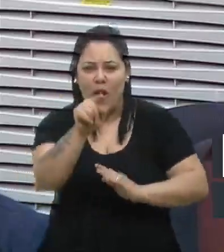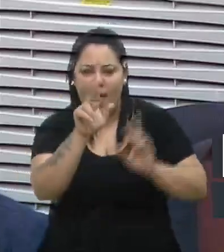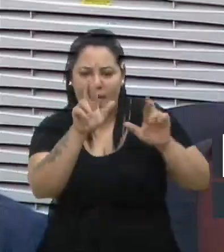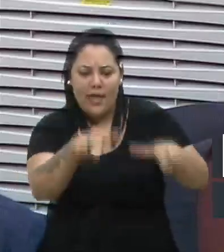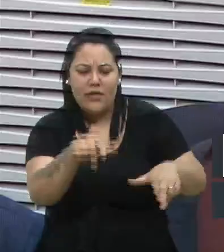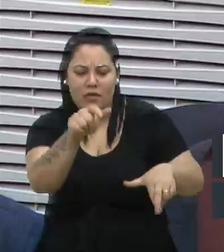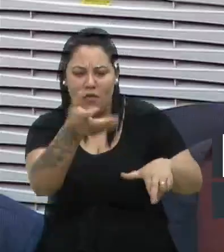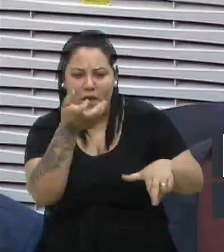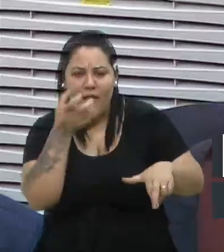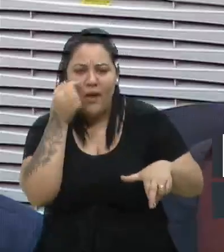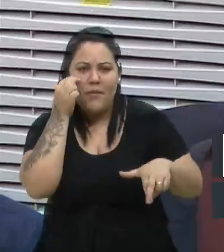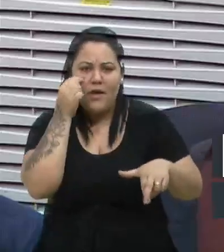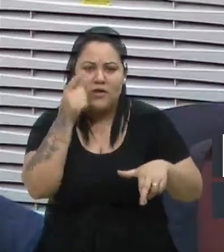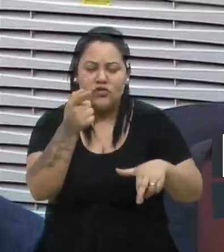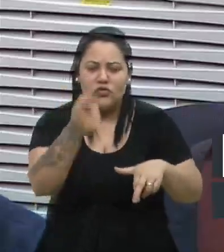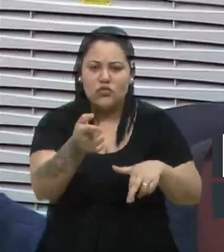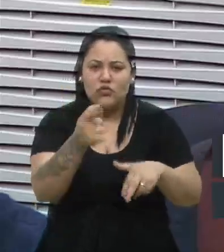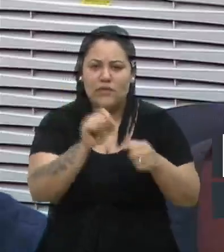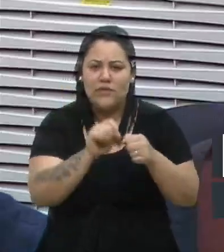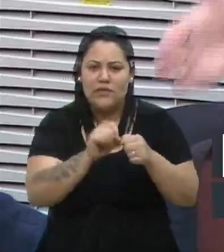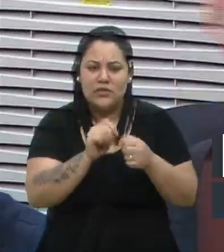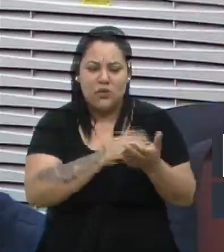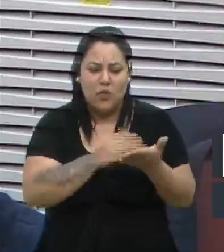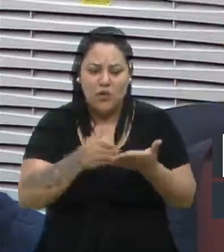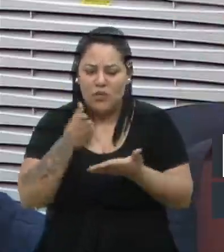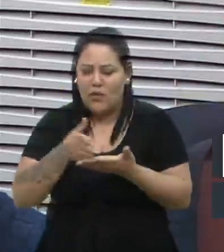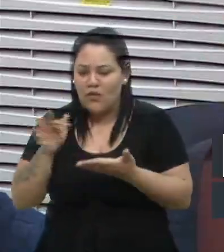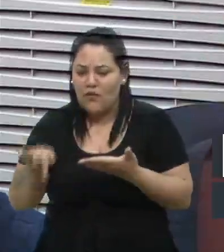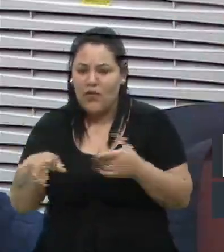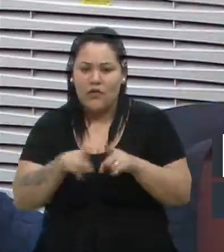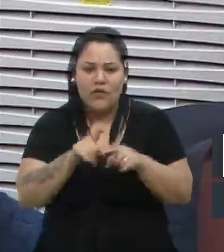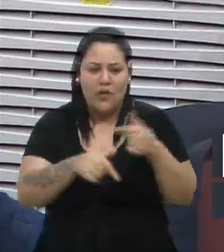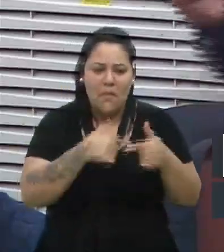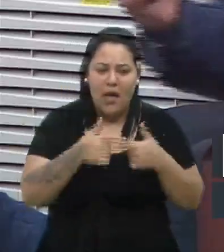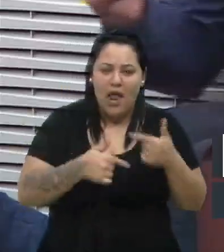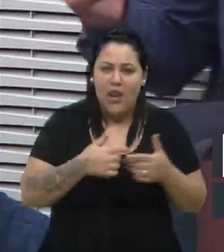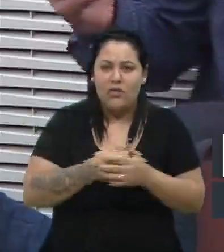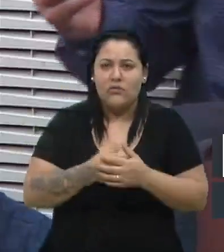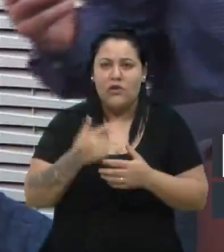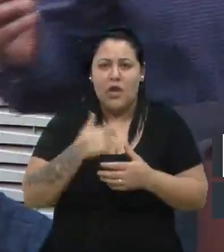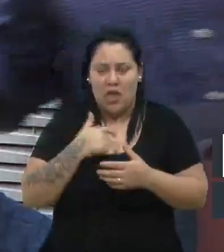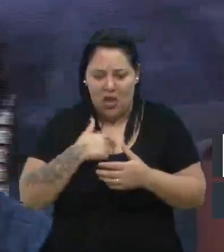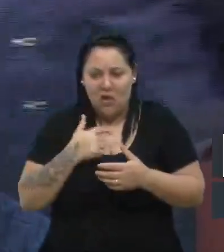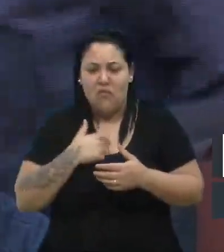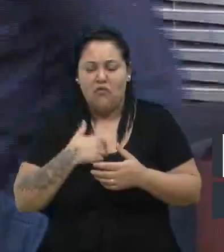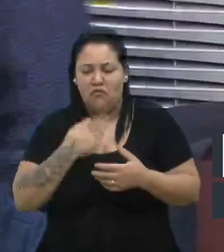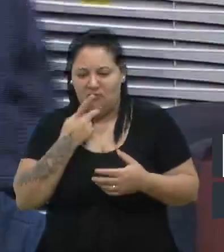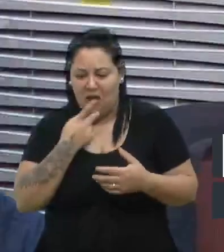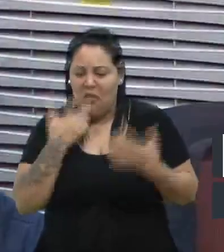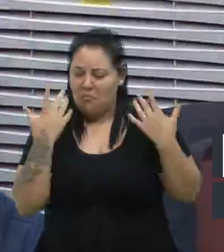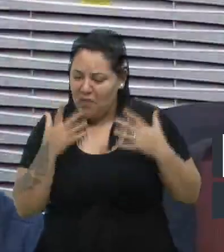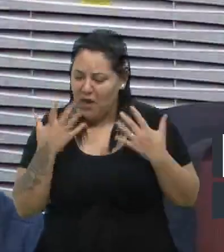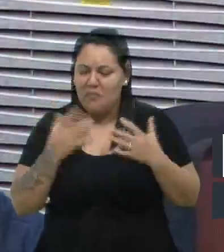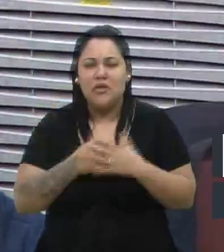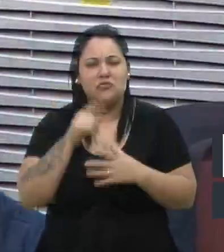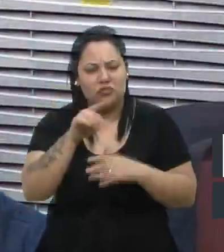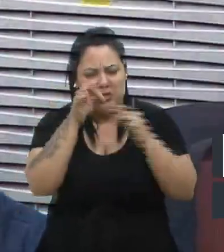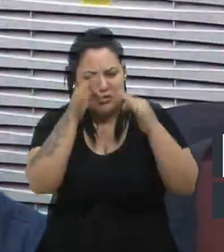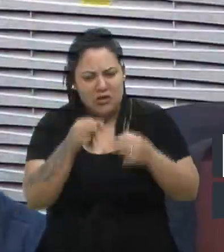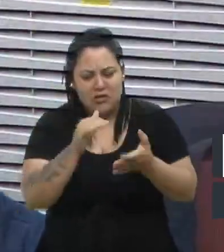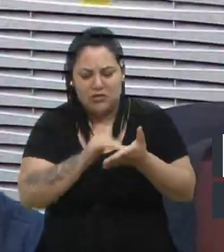porque o senhor está fazendo início, meio e fim. Eu tiro o chapéu para isso, mostra que o cara é coerente, que o secretário